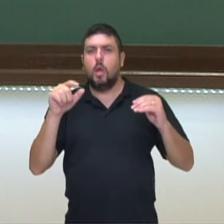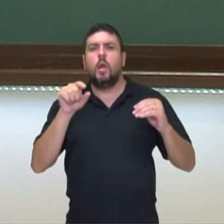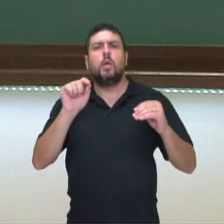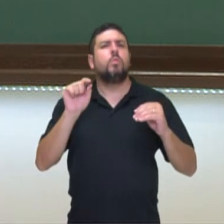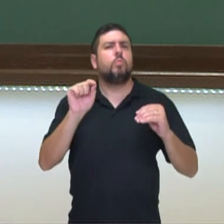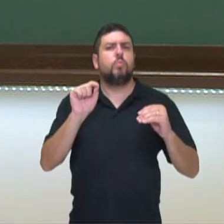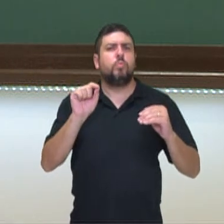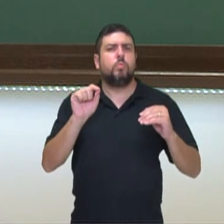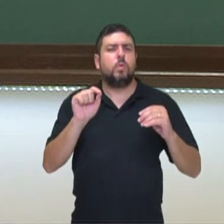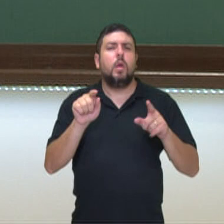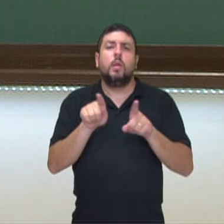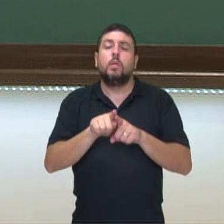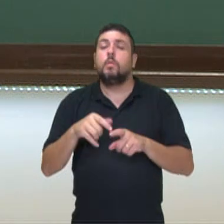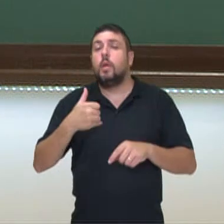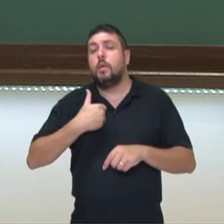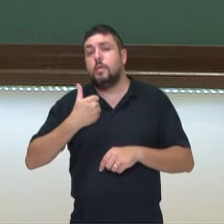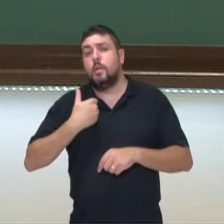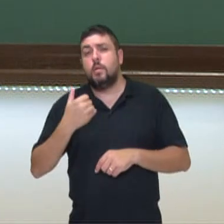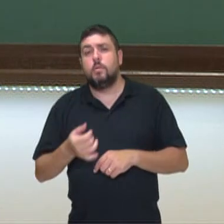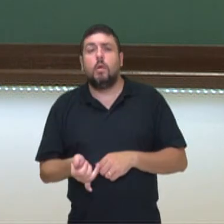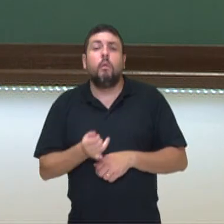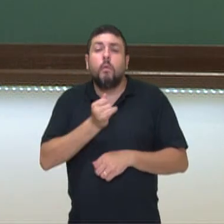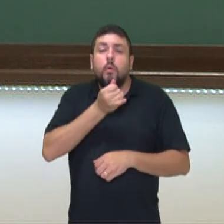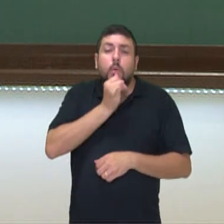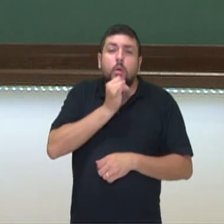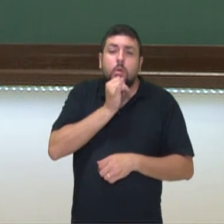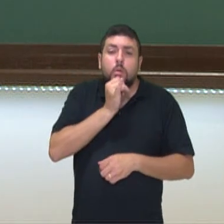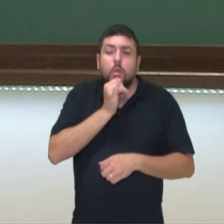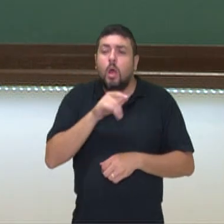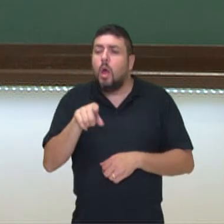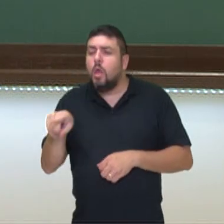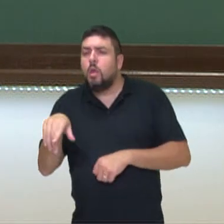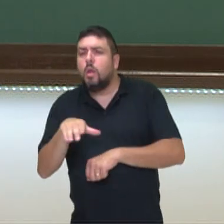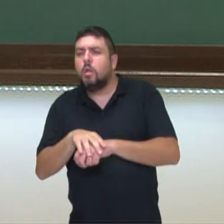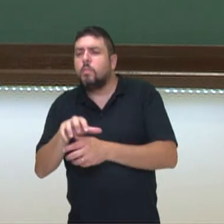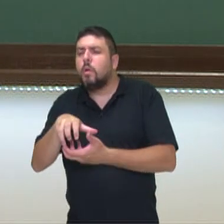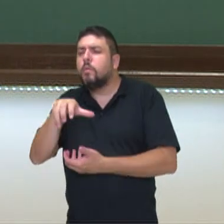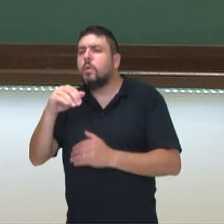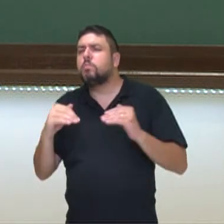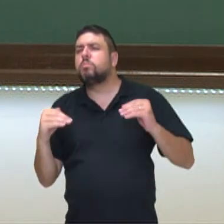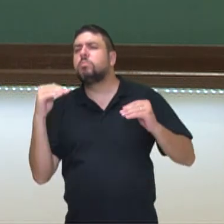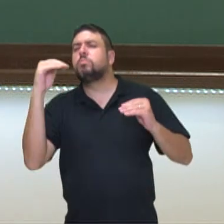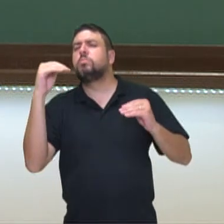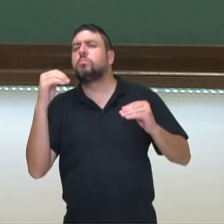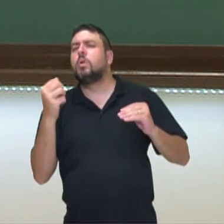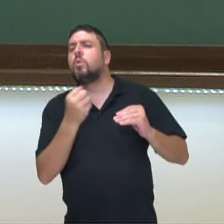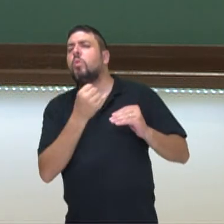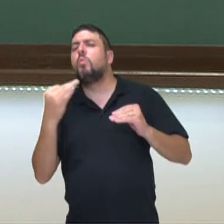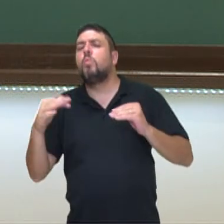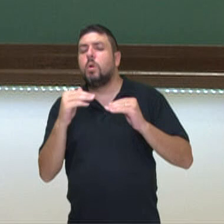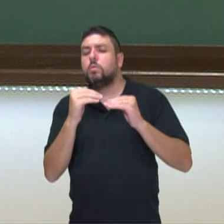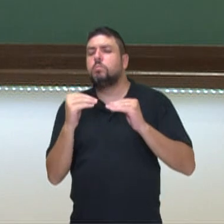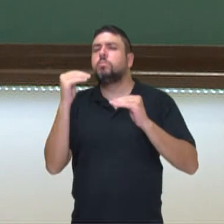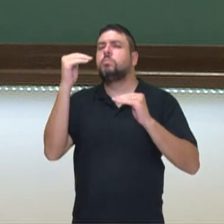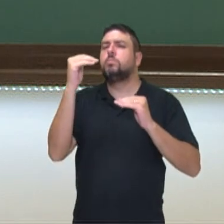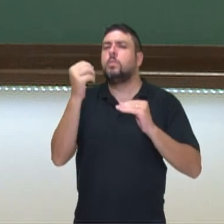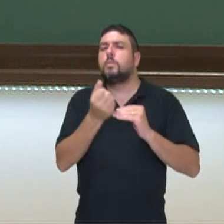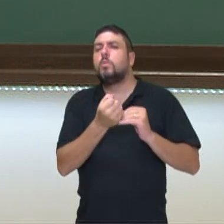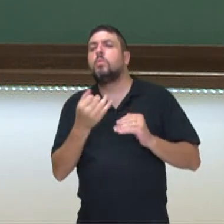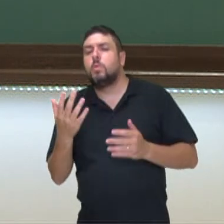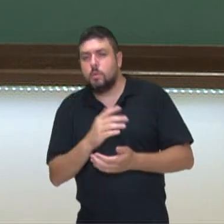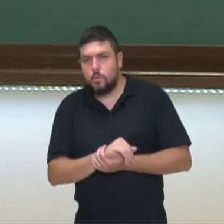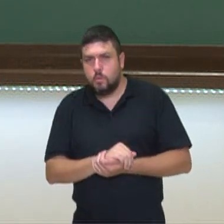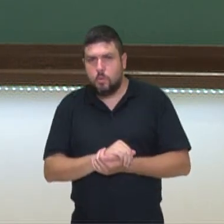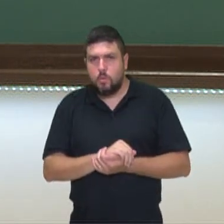falar nas idades, quando alguém fala assim, quantos anos seu irmão tem a mais? Quantos anos seu irmão tem a menos? Por exemplo, ou seu pai ou sua